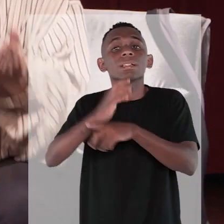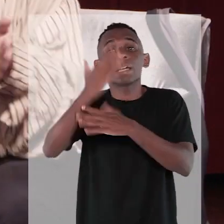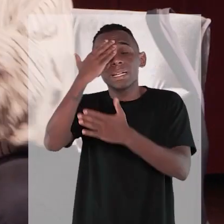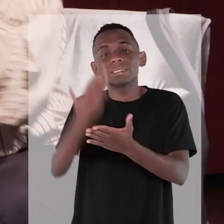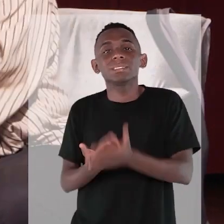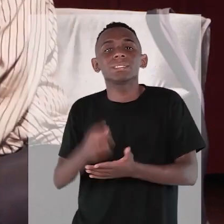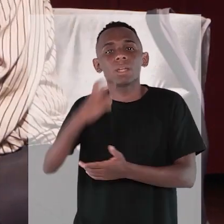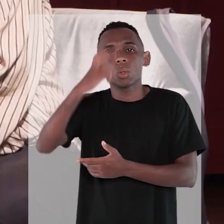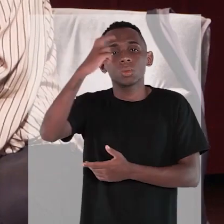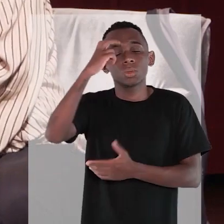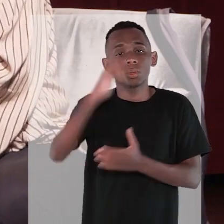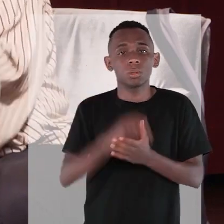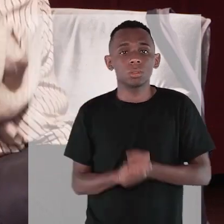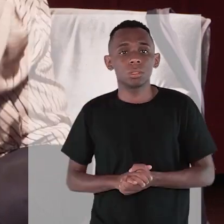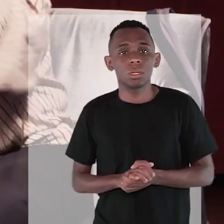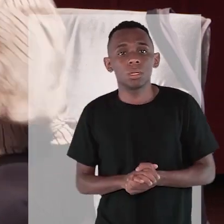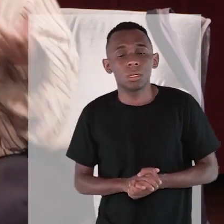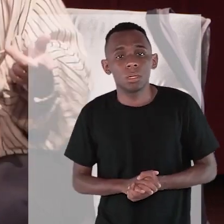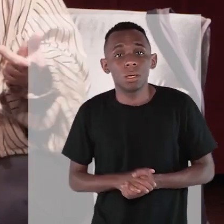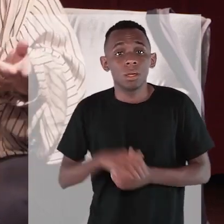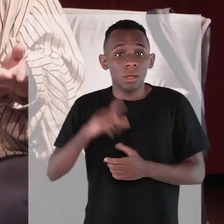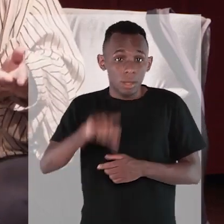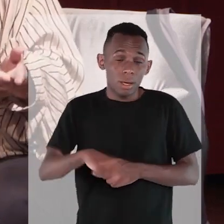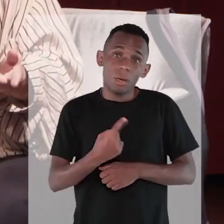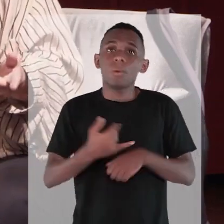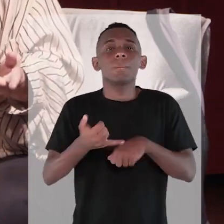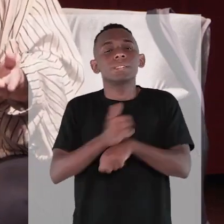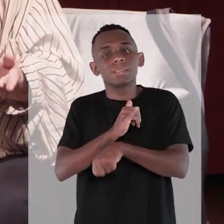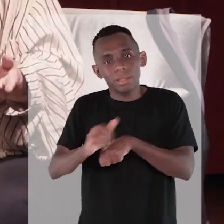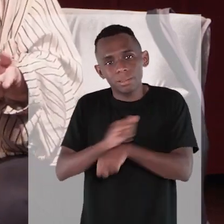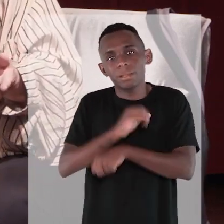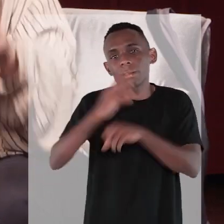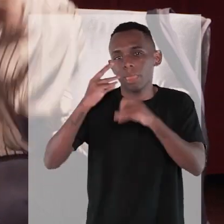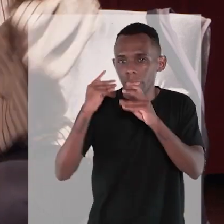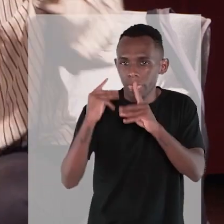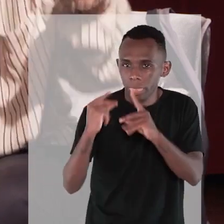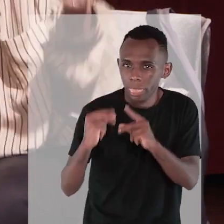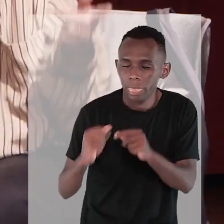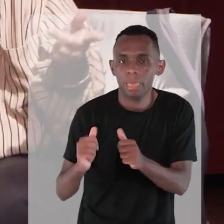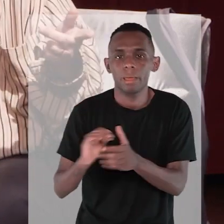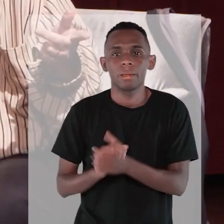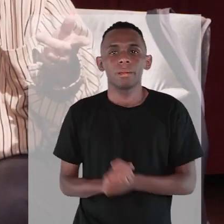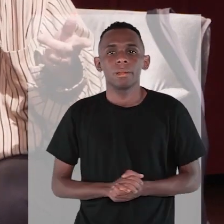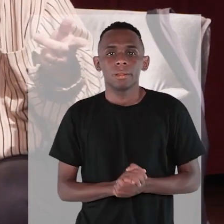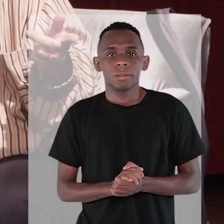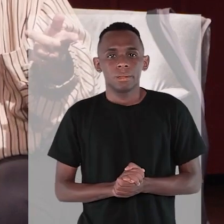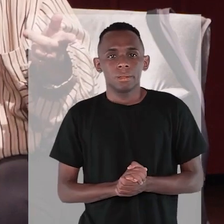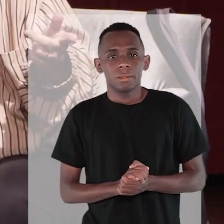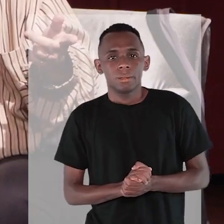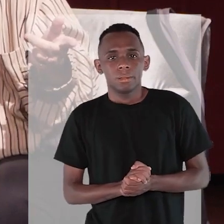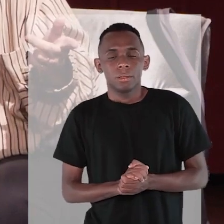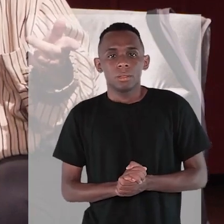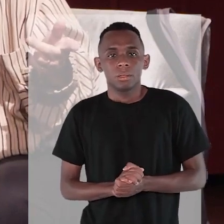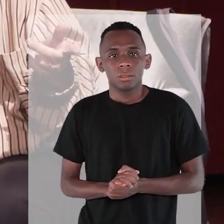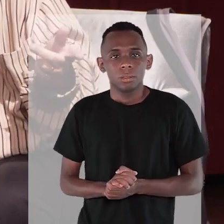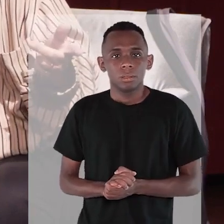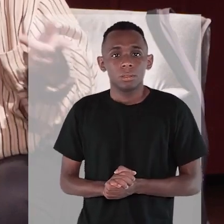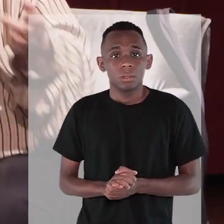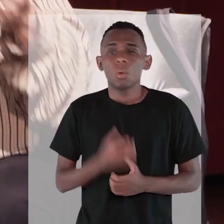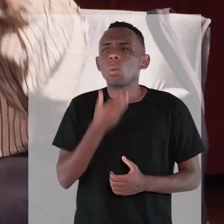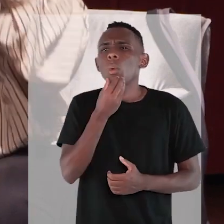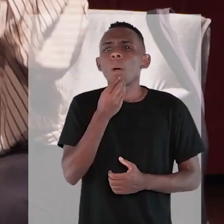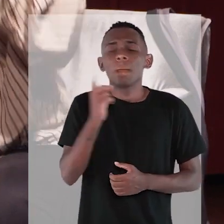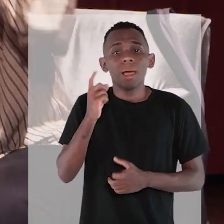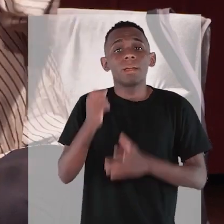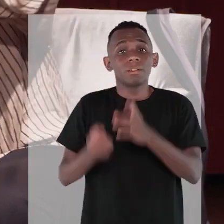né? Então, essa é uma forma de eu destruir. A outra é degradar. Entendeu? O que aquele sujeito fez na Fundação